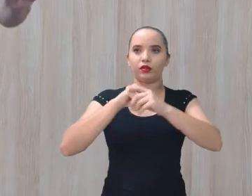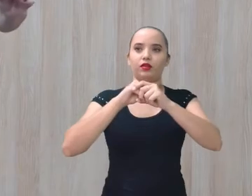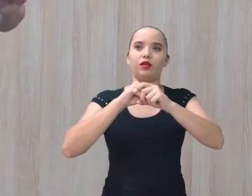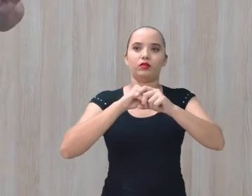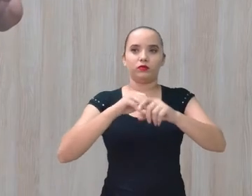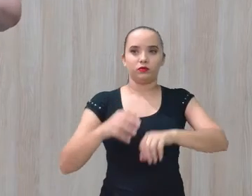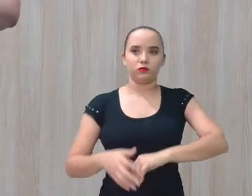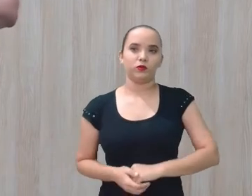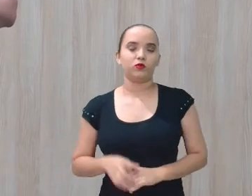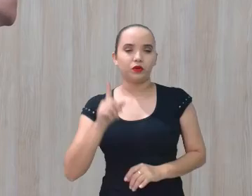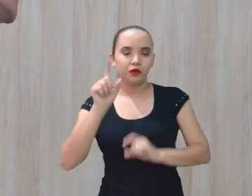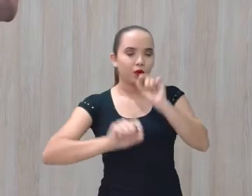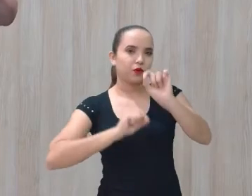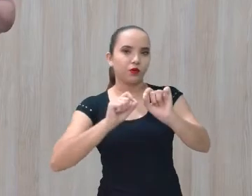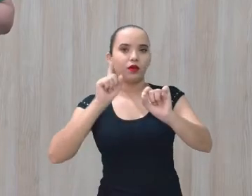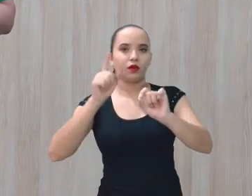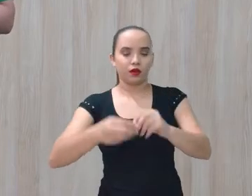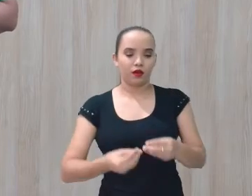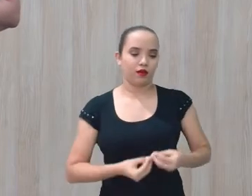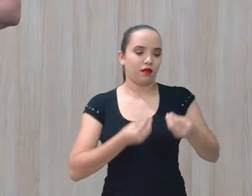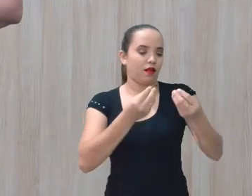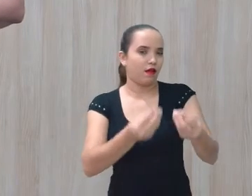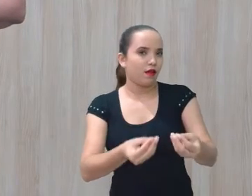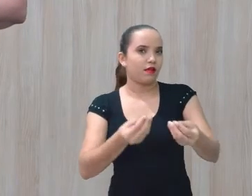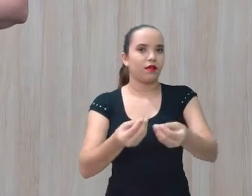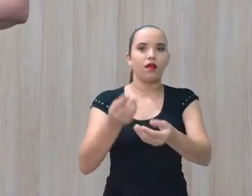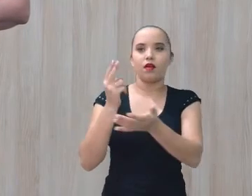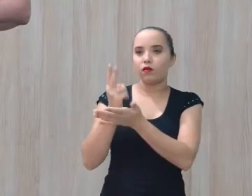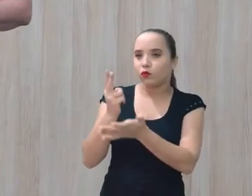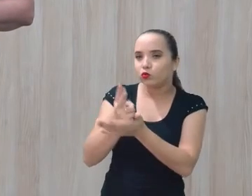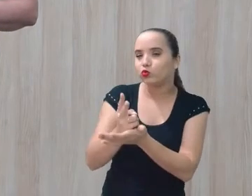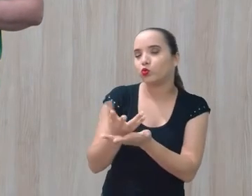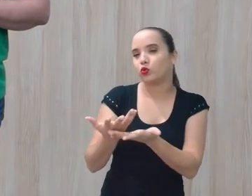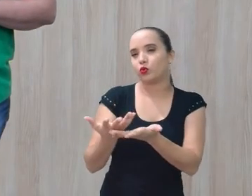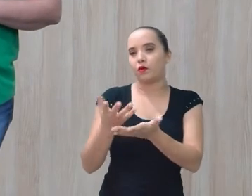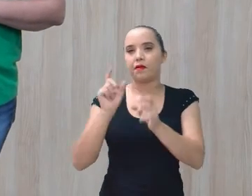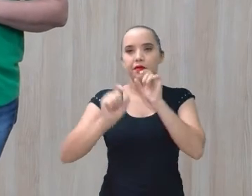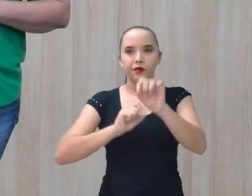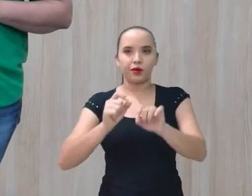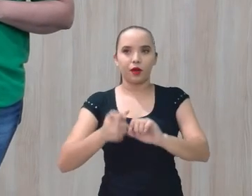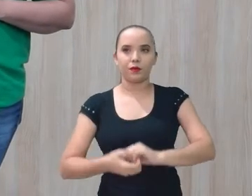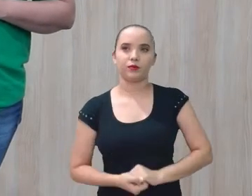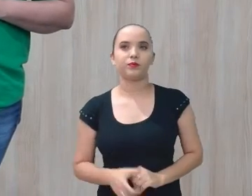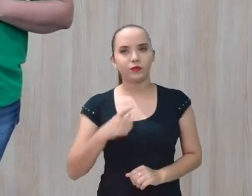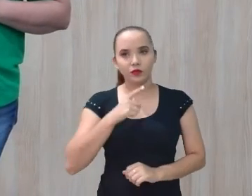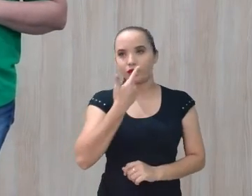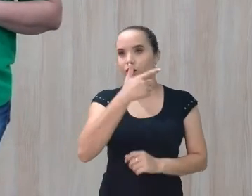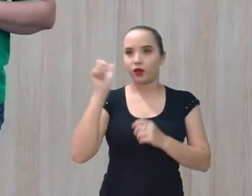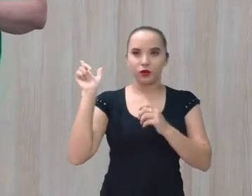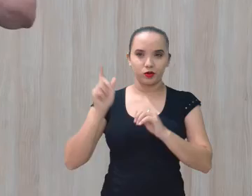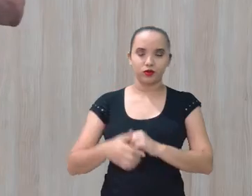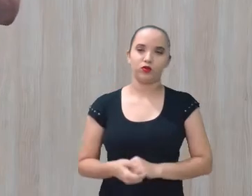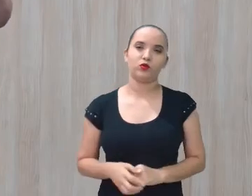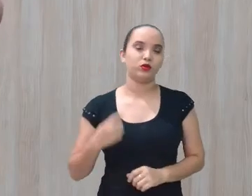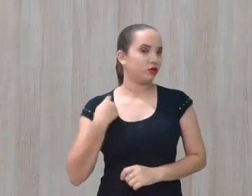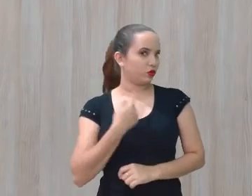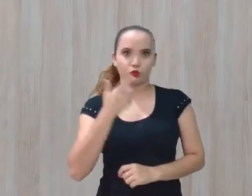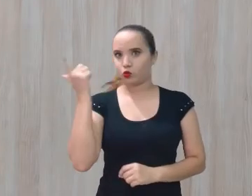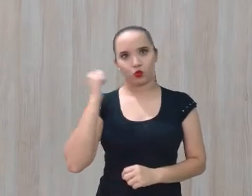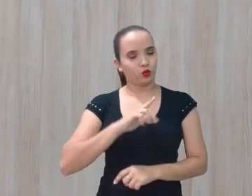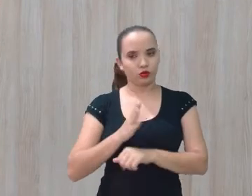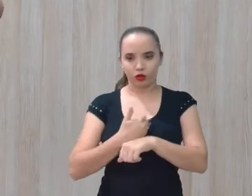palavra trazer, não é, manter. E tem mais uma, nós não dá